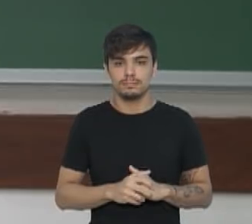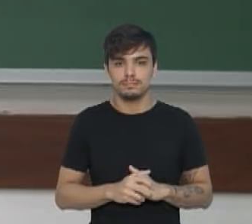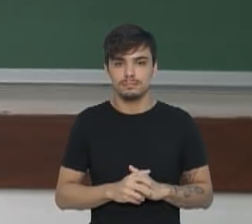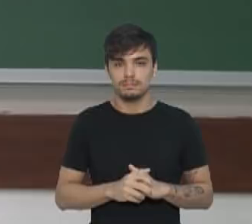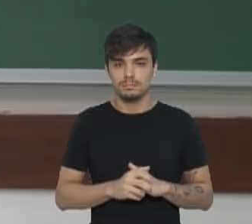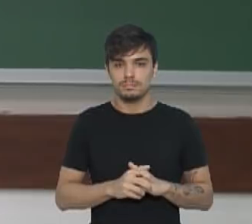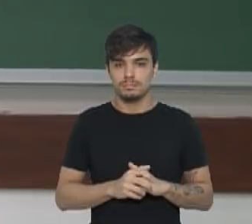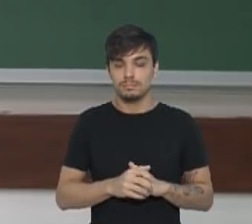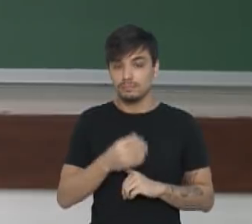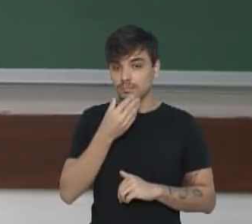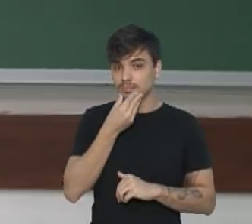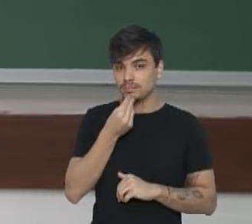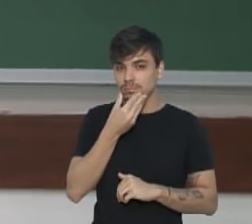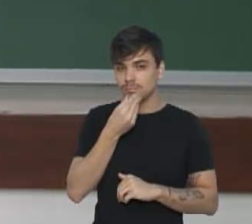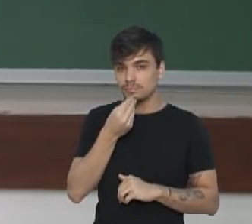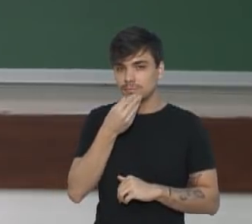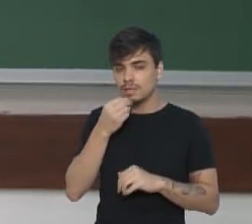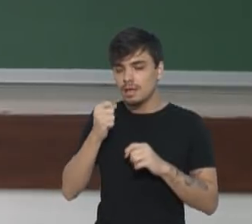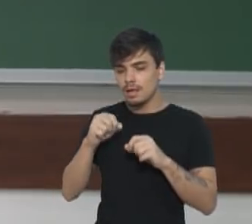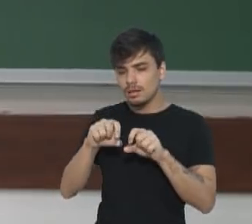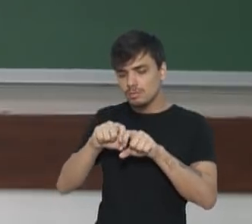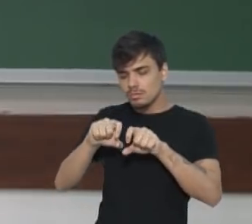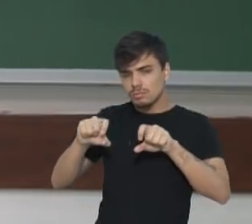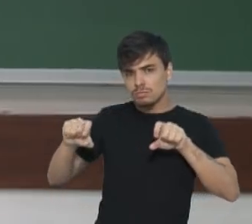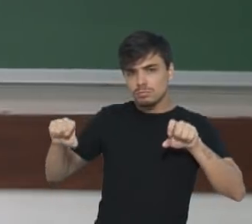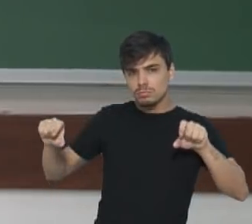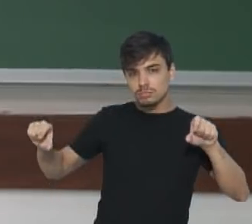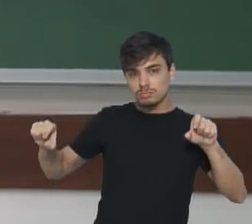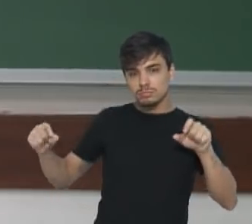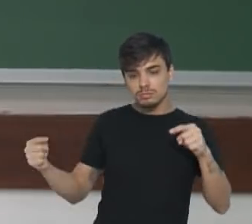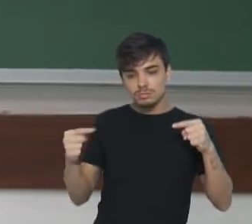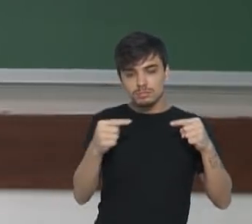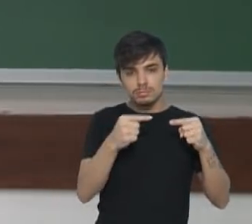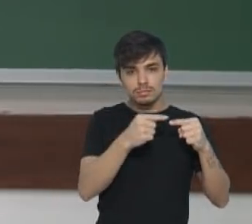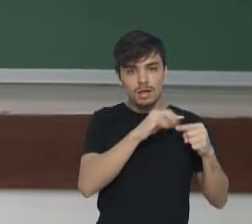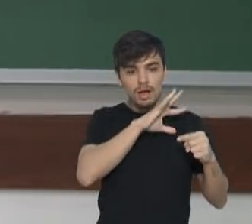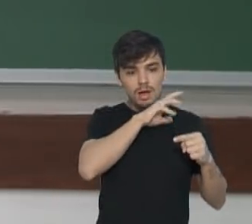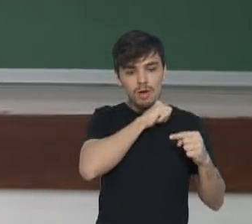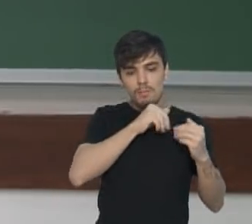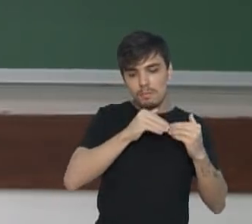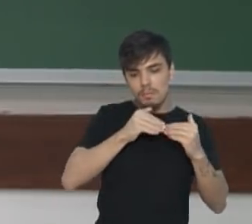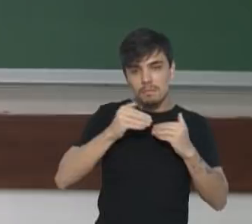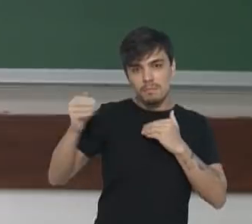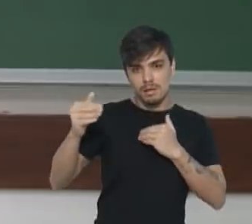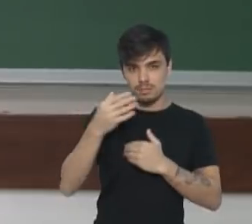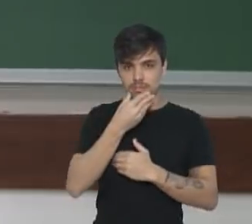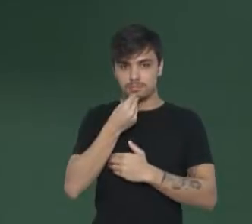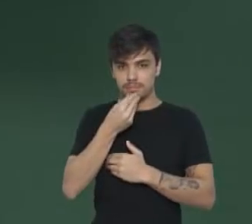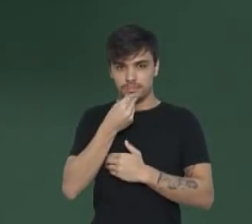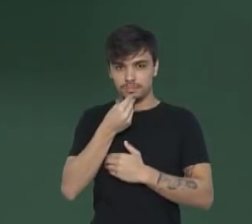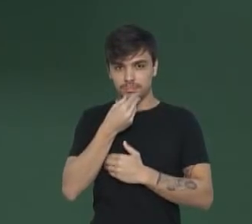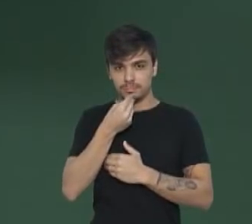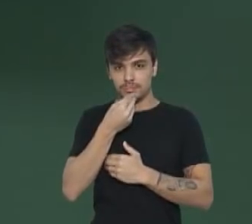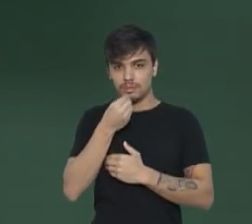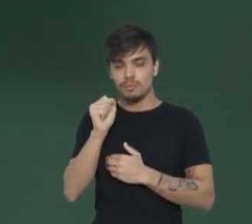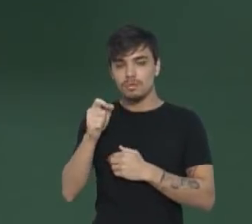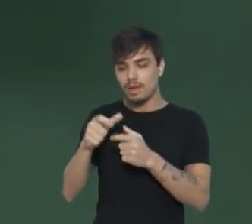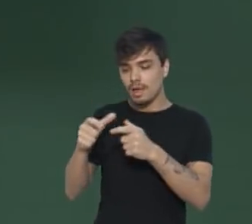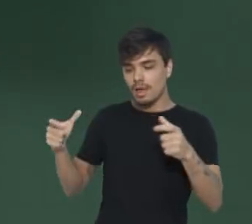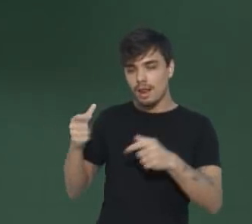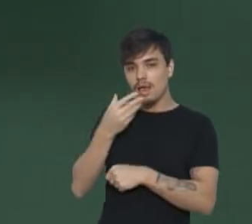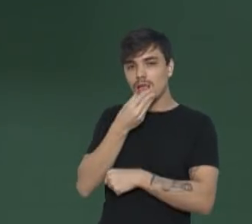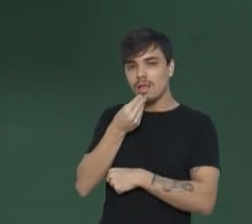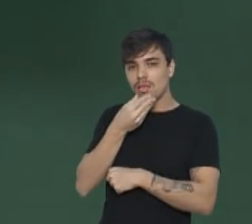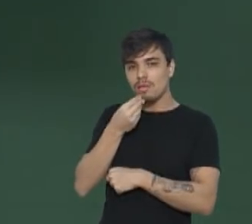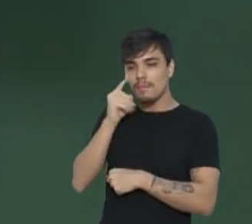O homem é a corda que vai do animal ao além do homem. O que é grande no homem é que